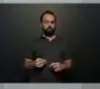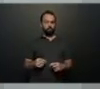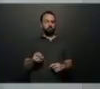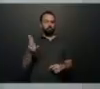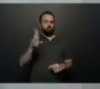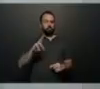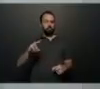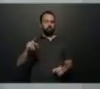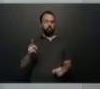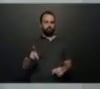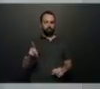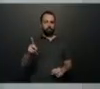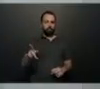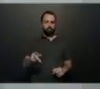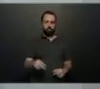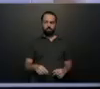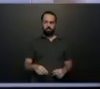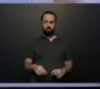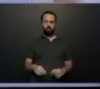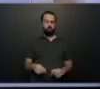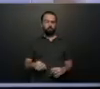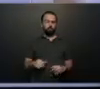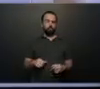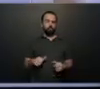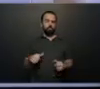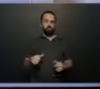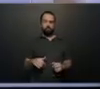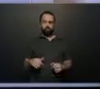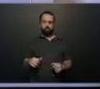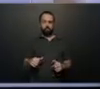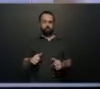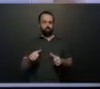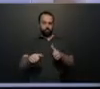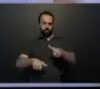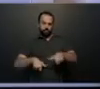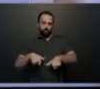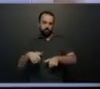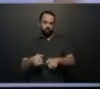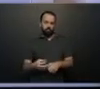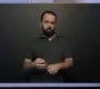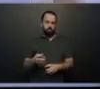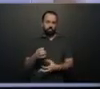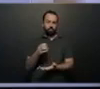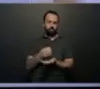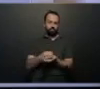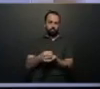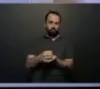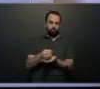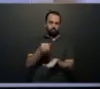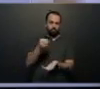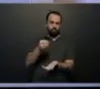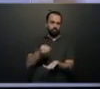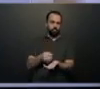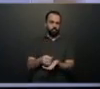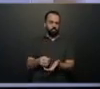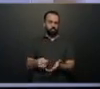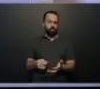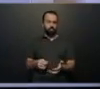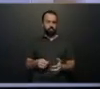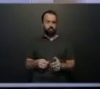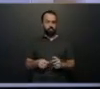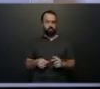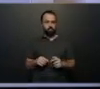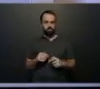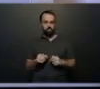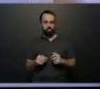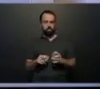a gente faz bastante, né? Que é pegar um recipiente, uma vasilha ou alguma outra coisa e dar um